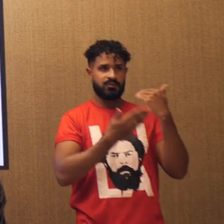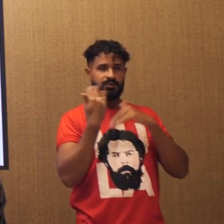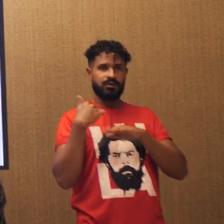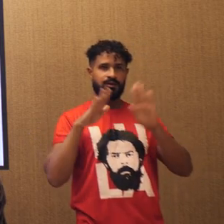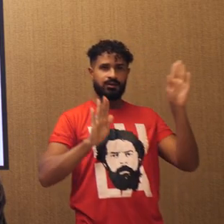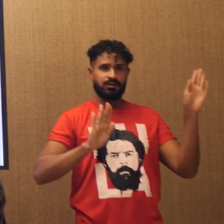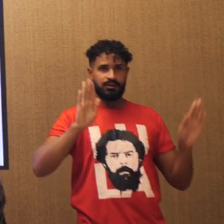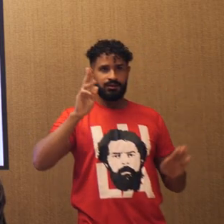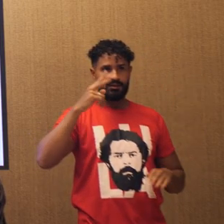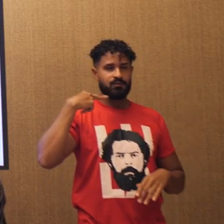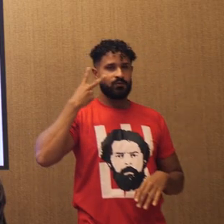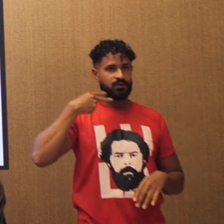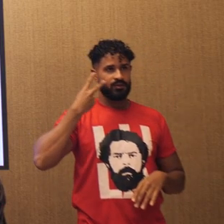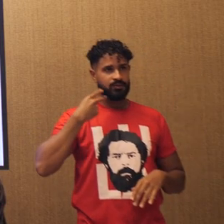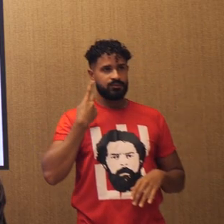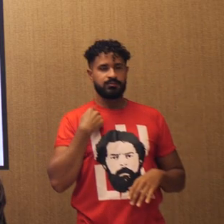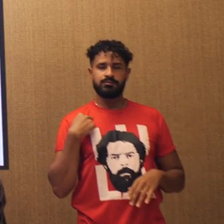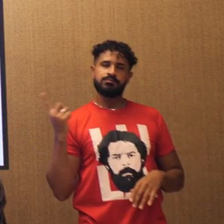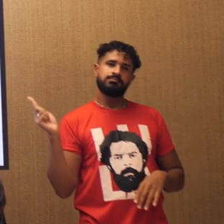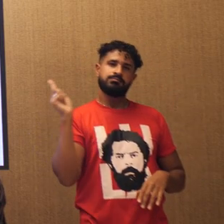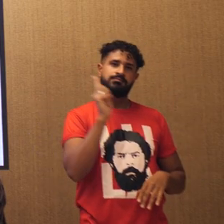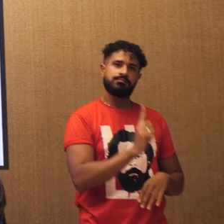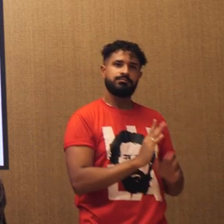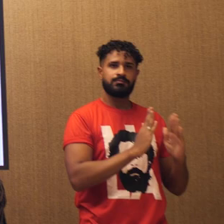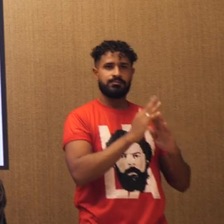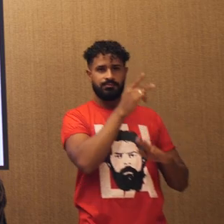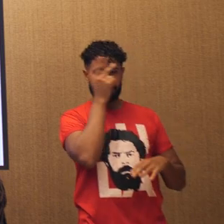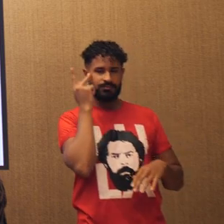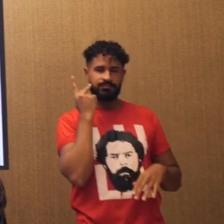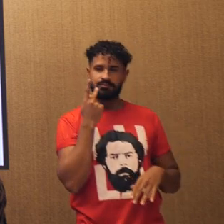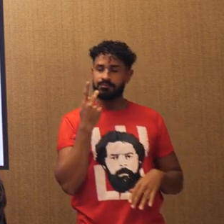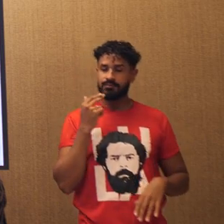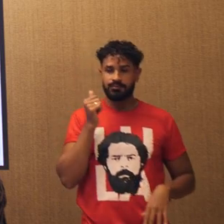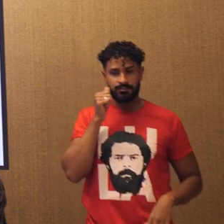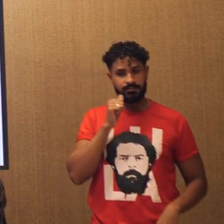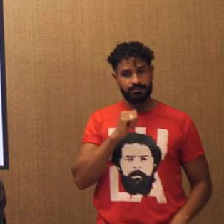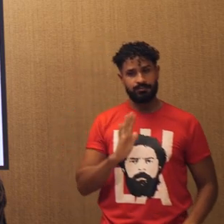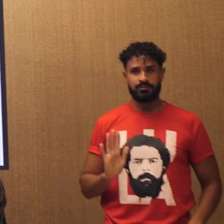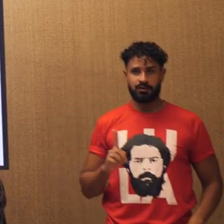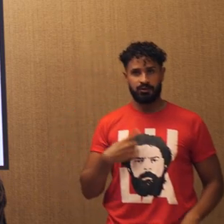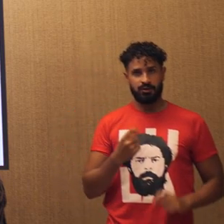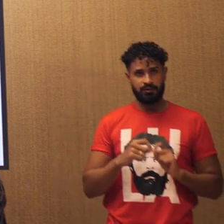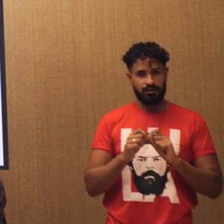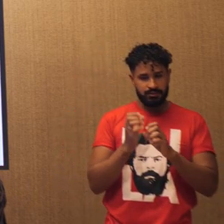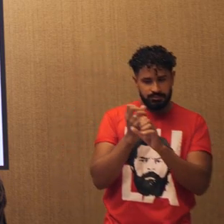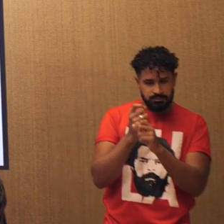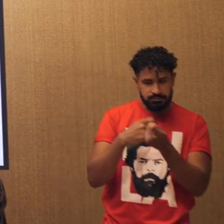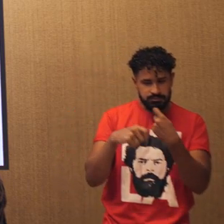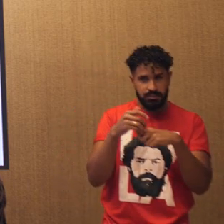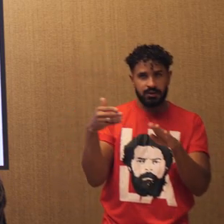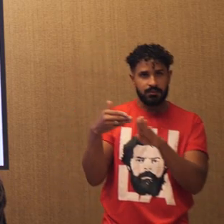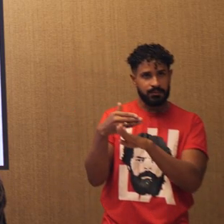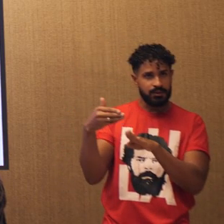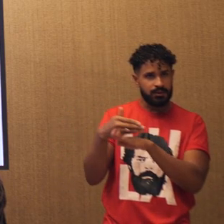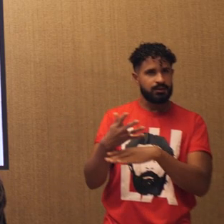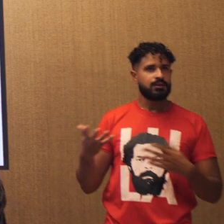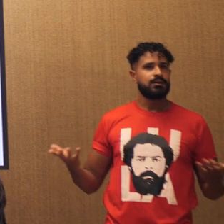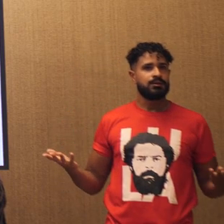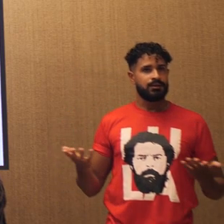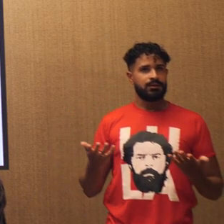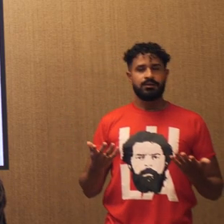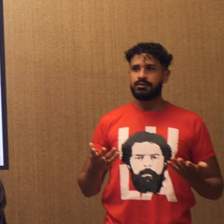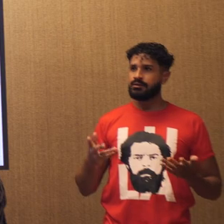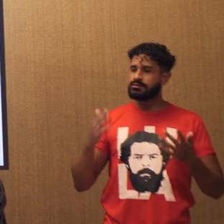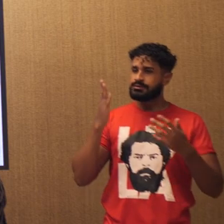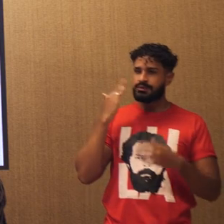candidato a vereador, eu chegava na casa das pessoas e falava, minha senhora, nós vamos fazer orçamento participativo.